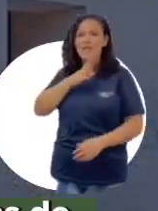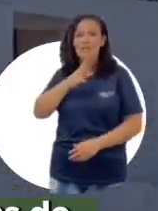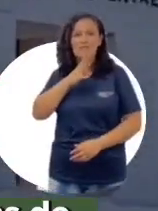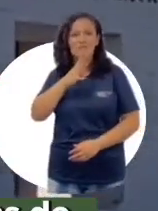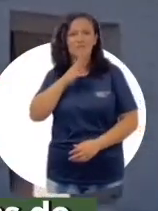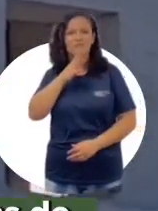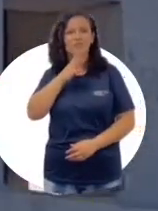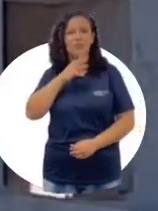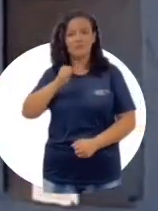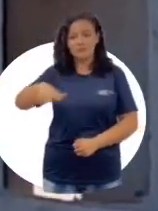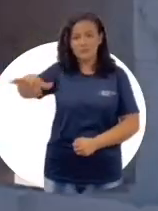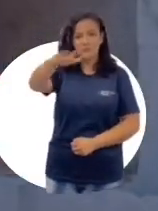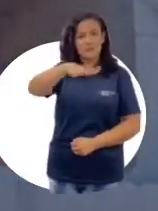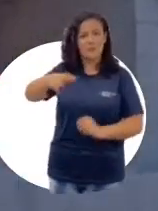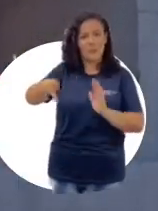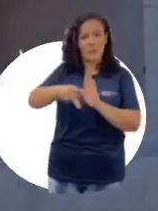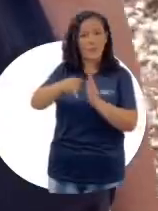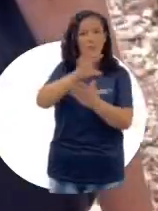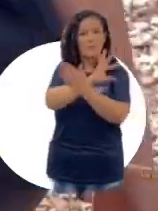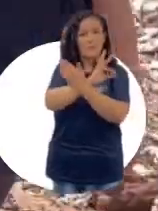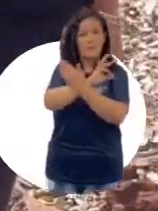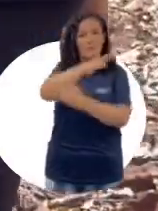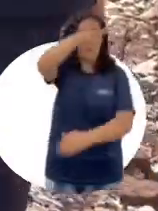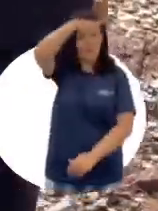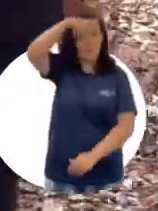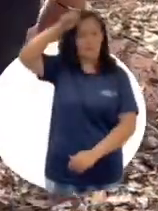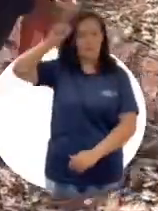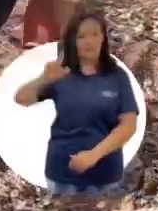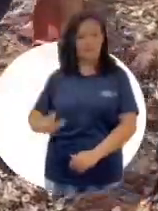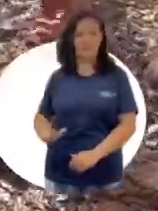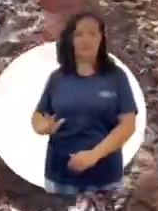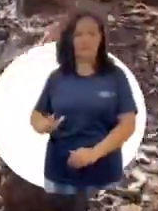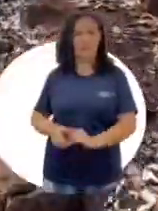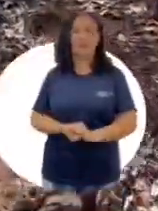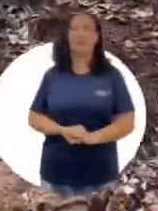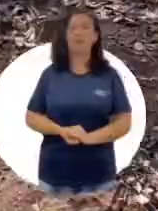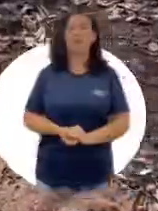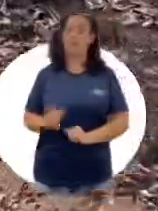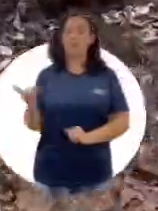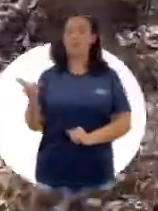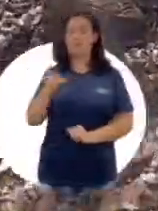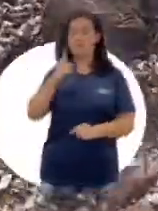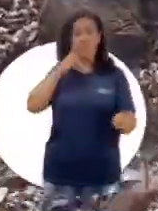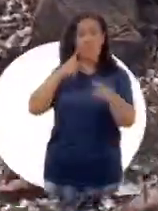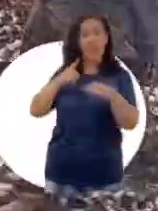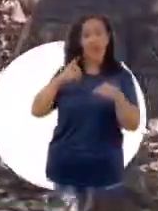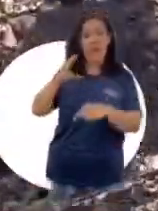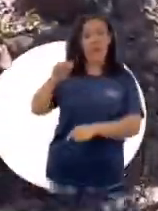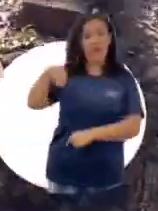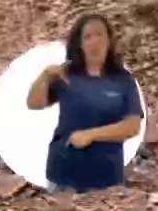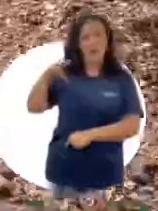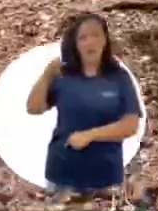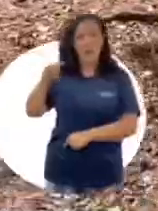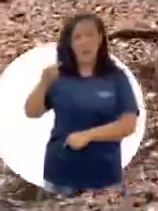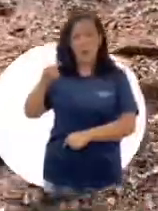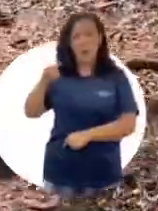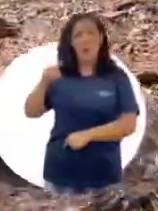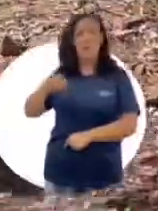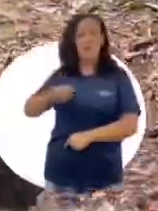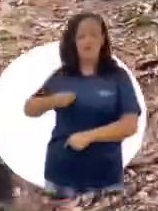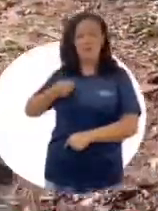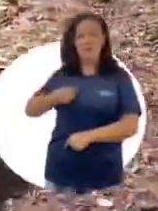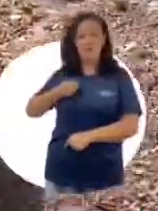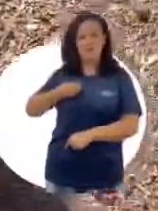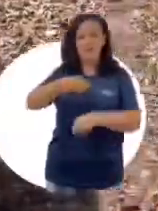muito conhecimento na região do Pantanal sul-mato-grossense. Durante esses dias, o CMO proporcionou